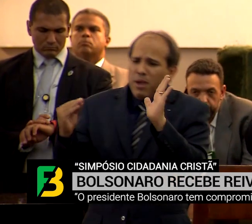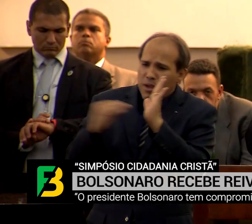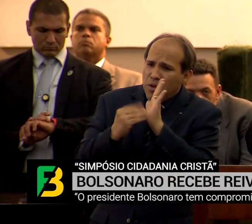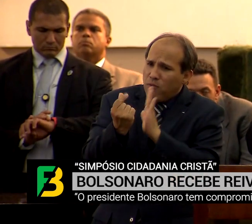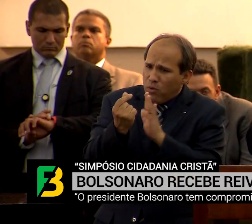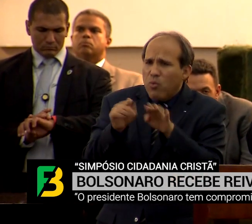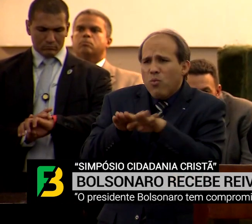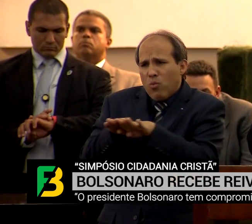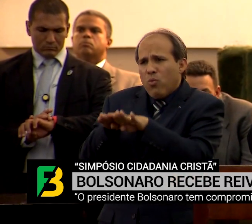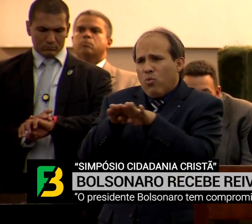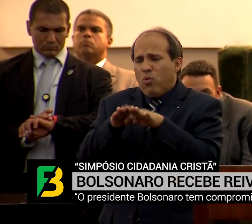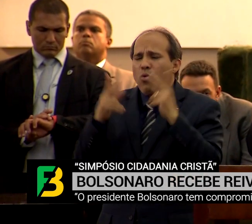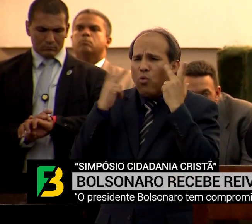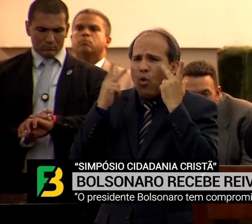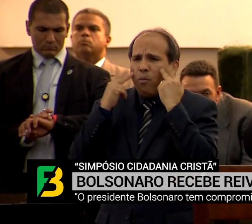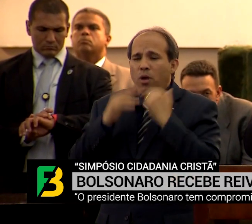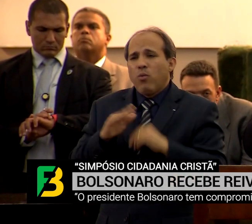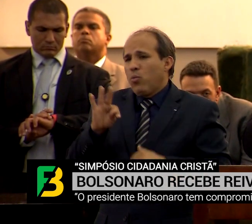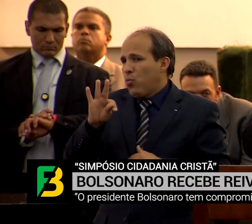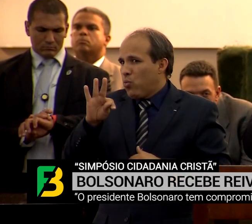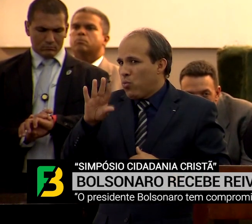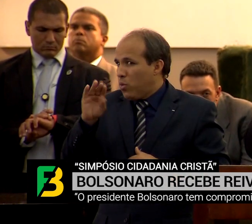compatível. Mas tudo bem.